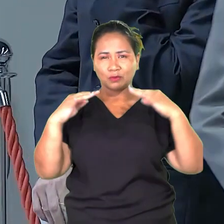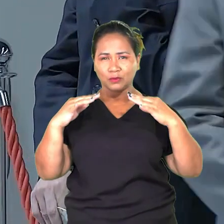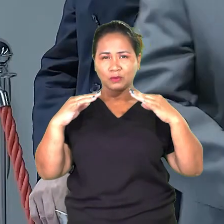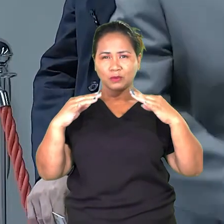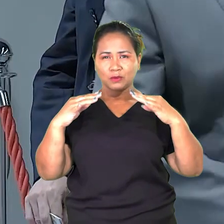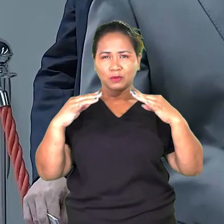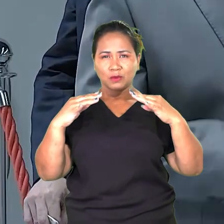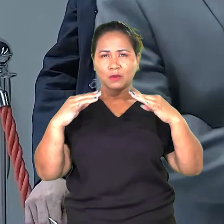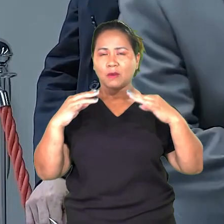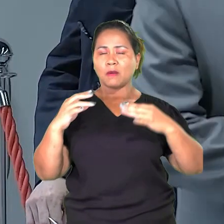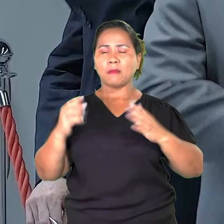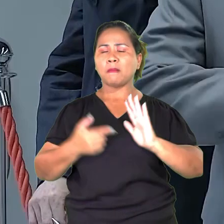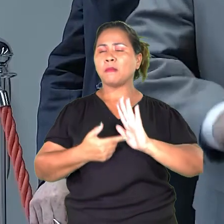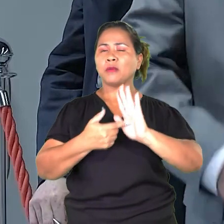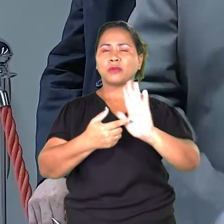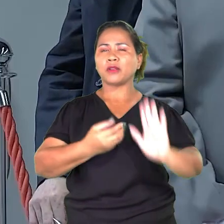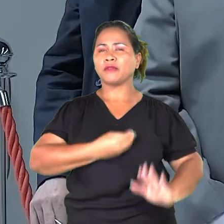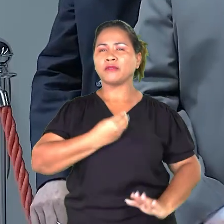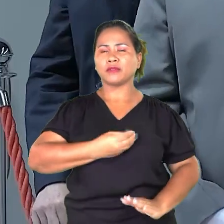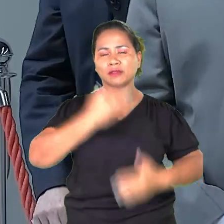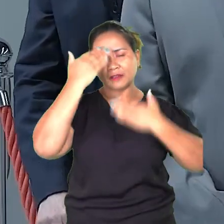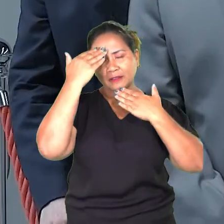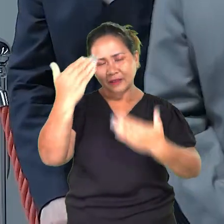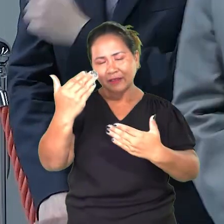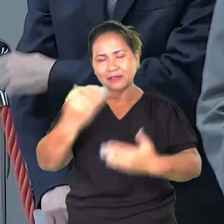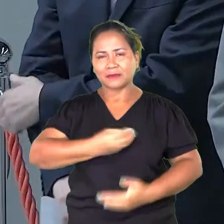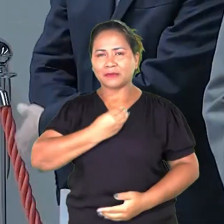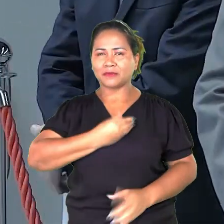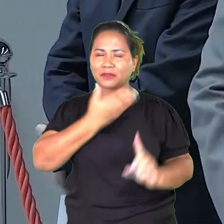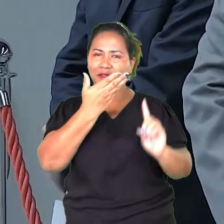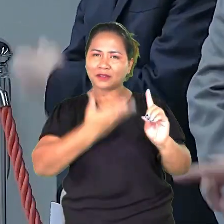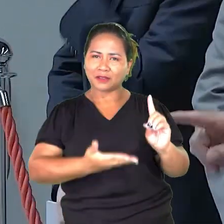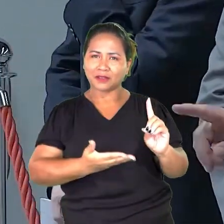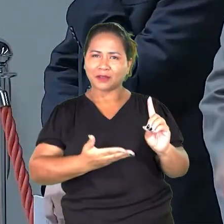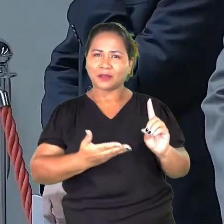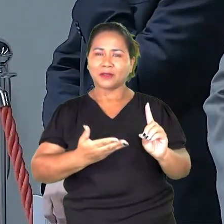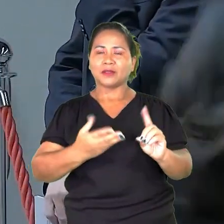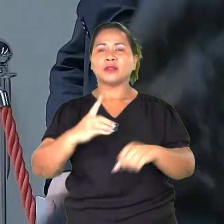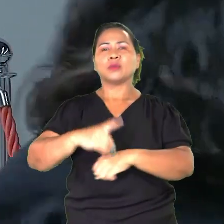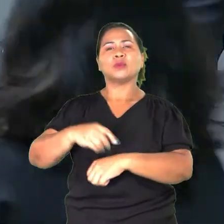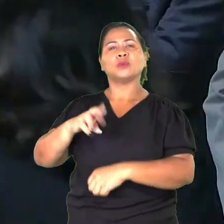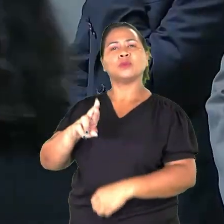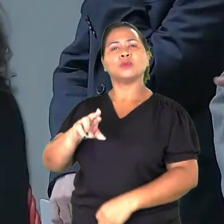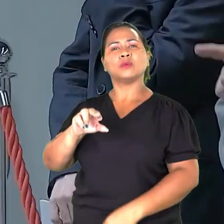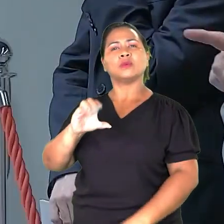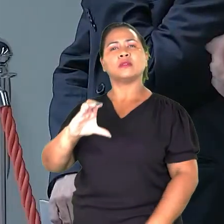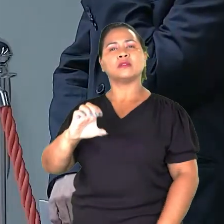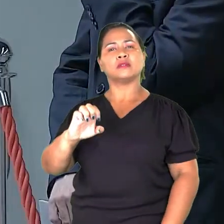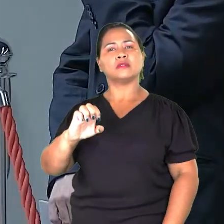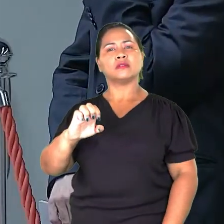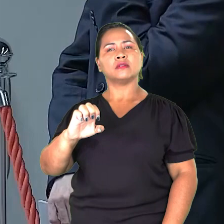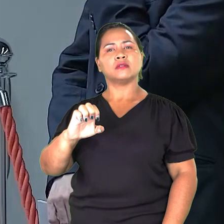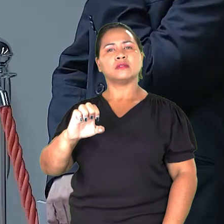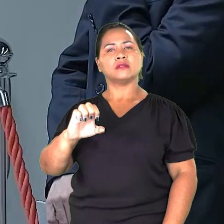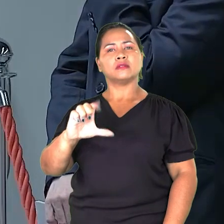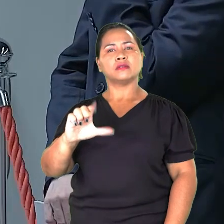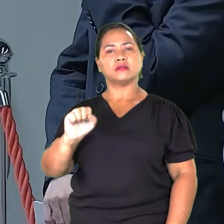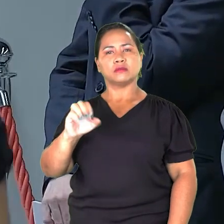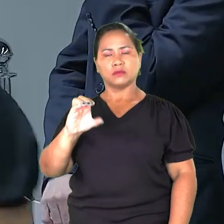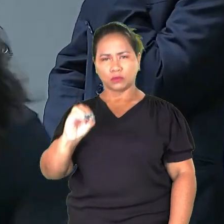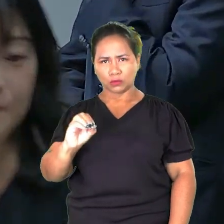Senhoras e senhores, cerimonialista Edu Garcia. A presença e agradecemos pelo prestígio do Dr. Celso